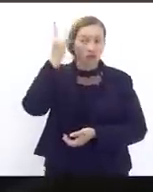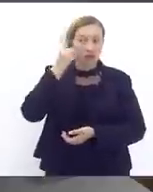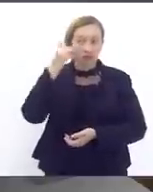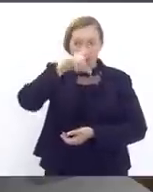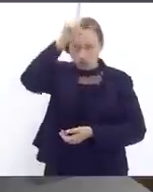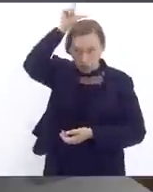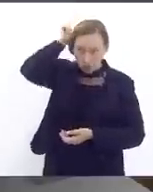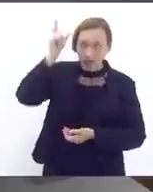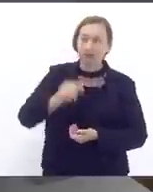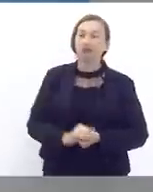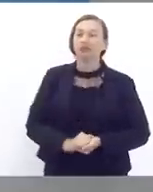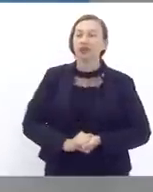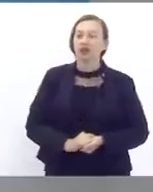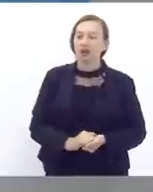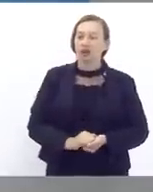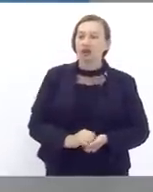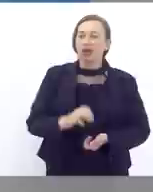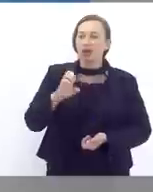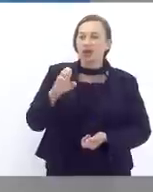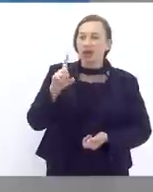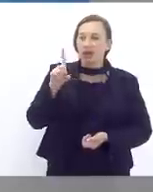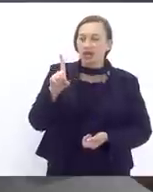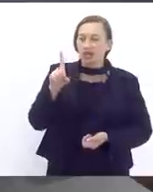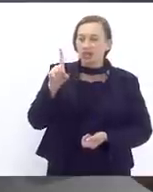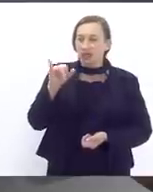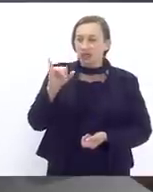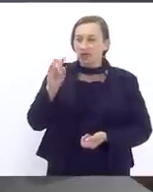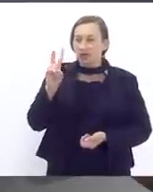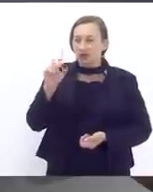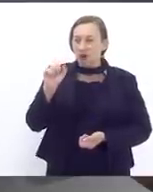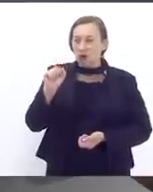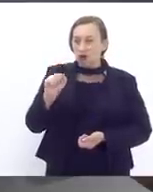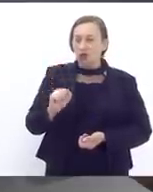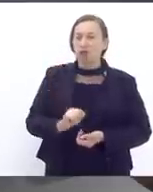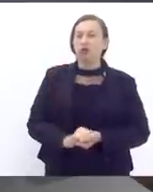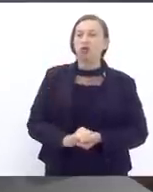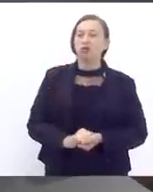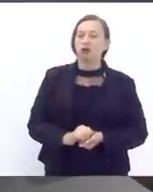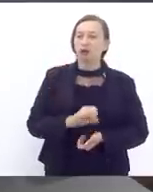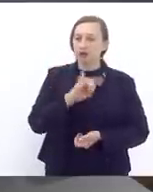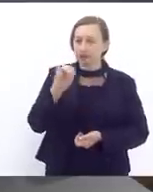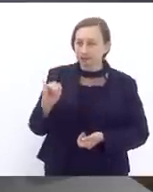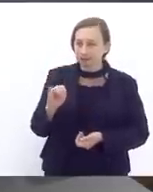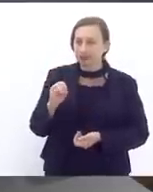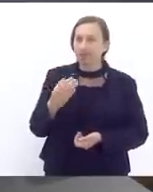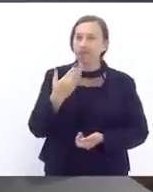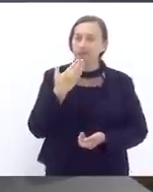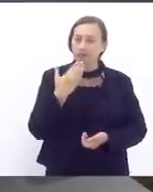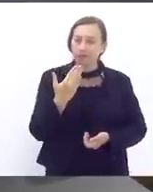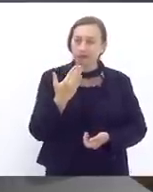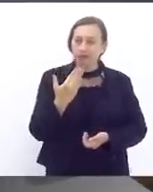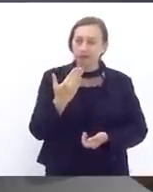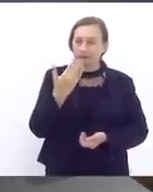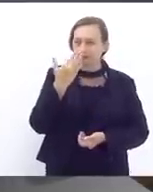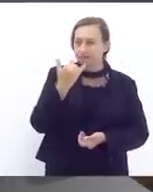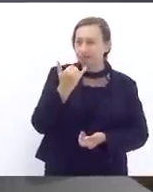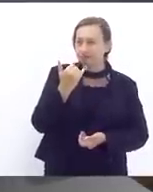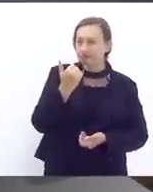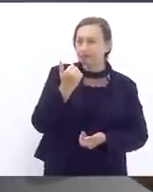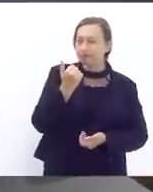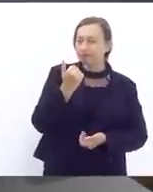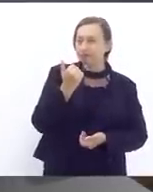Paulo Edvaldo Mendes Oi obrigado pela pela audiência